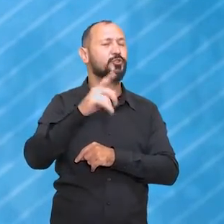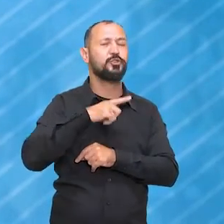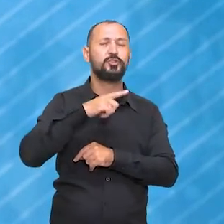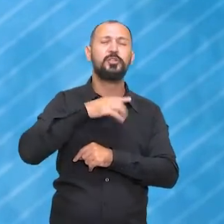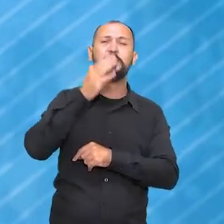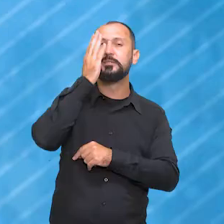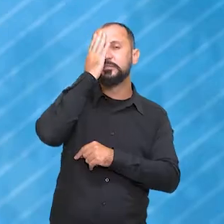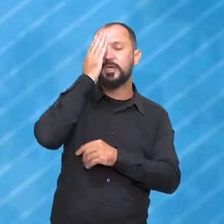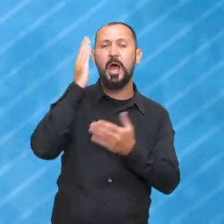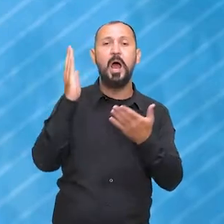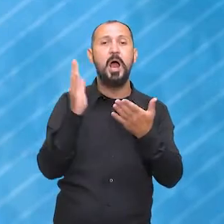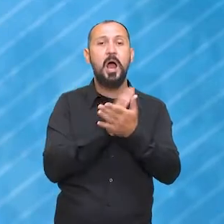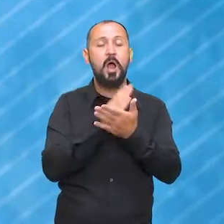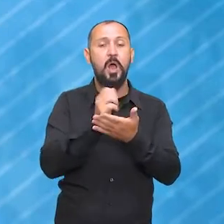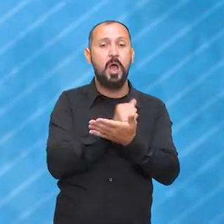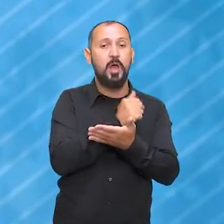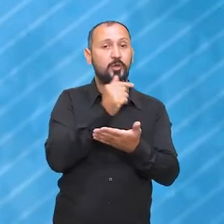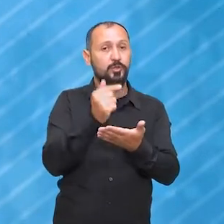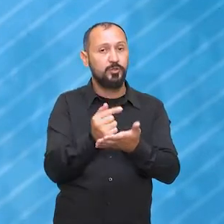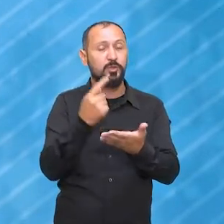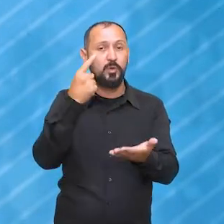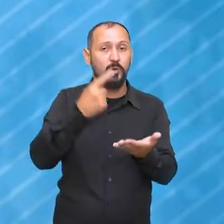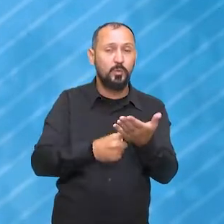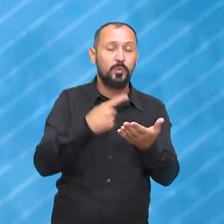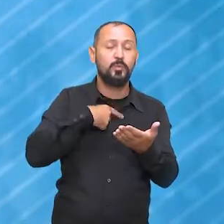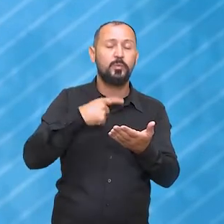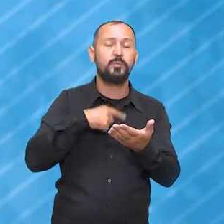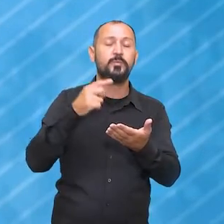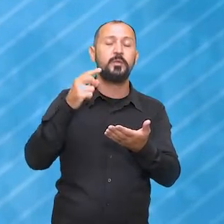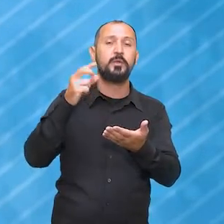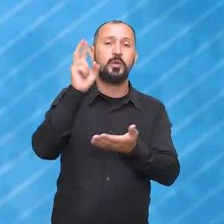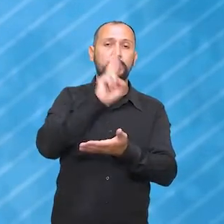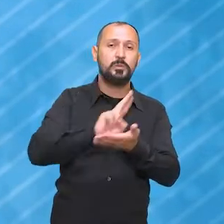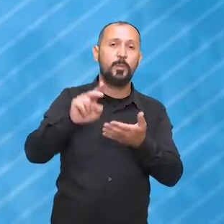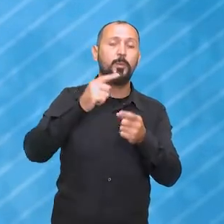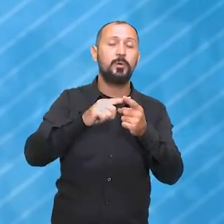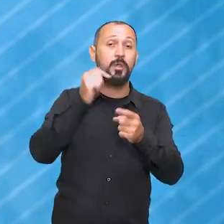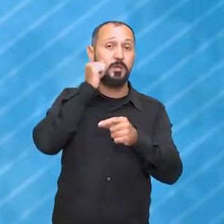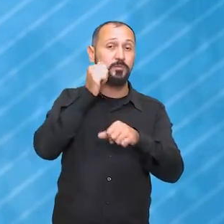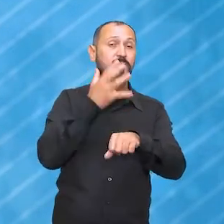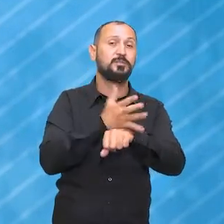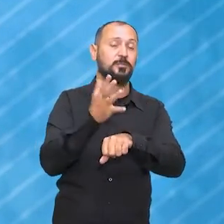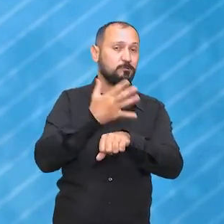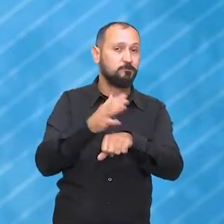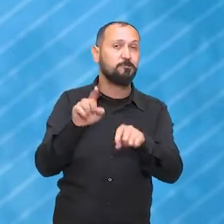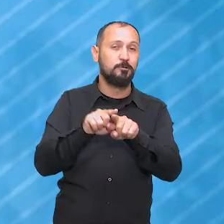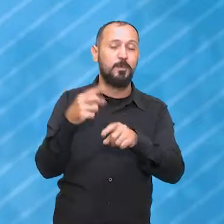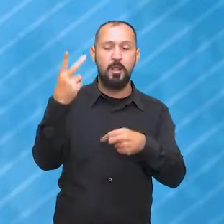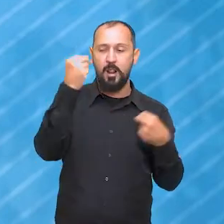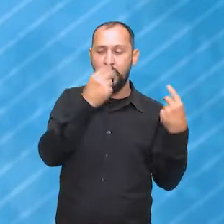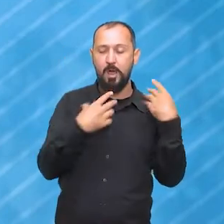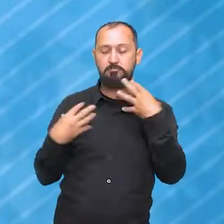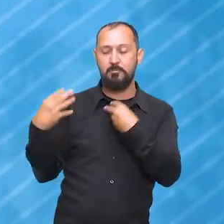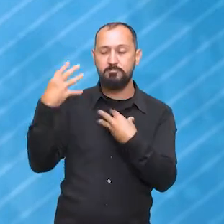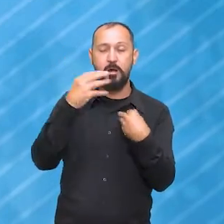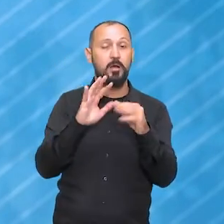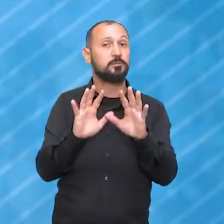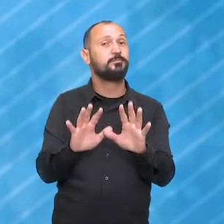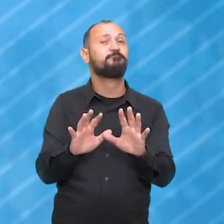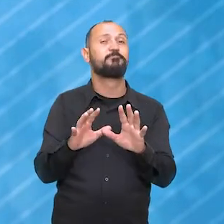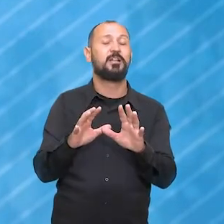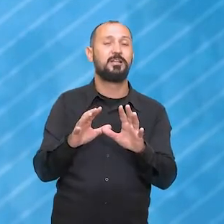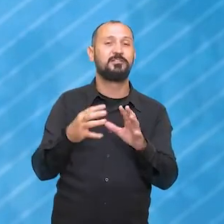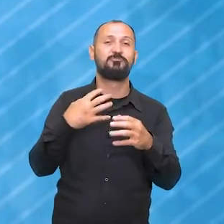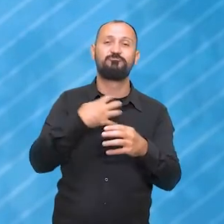já tem algumas agendas, tanto com universidades, porque as estagiárias também sofrem assédio.